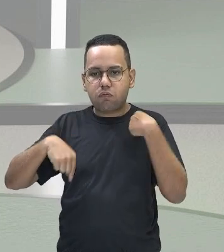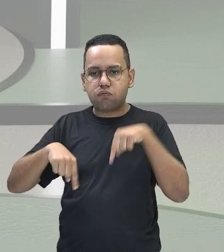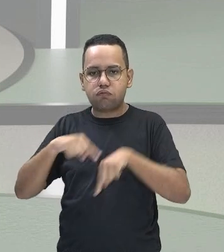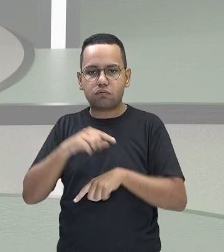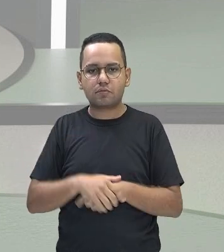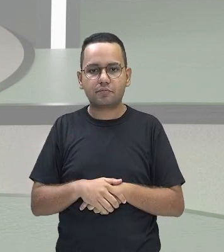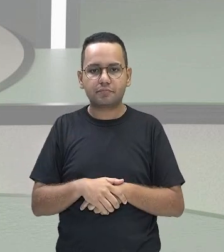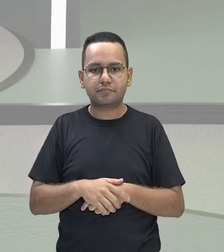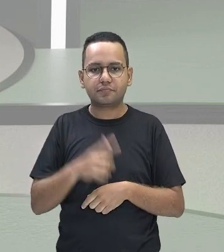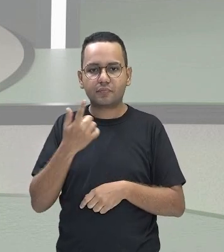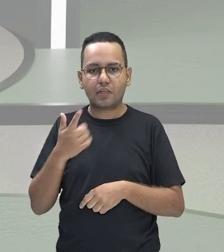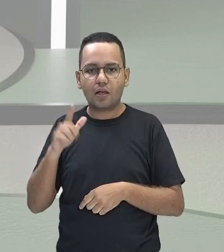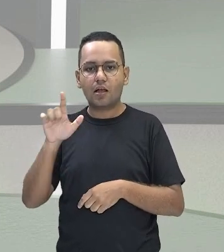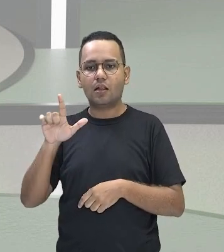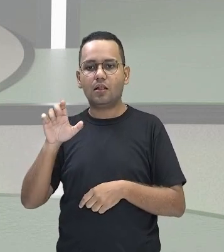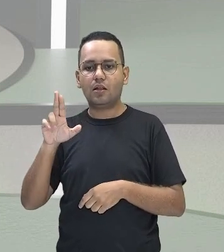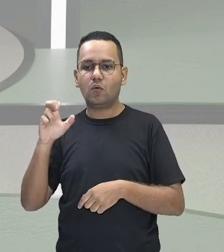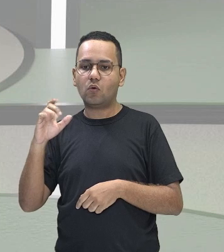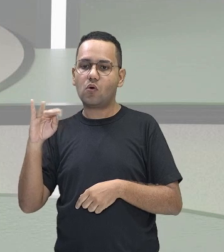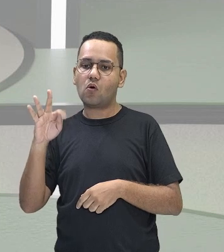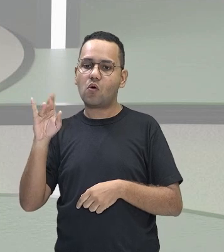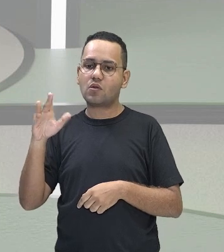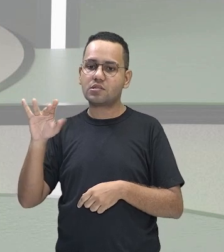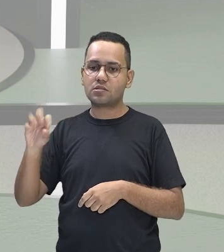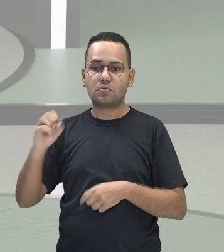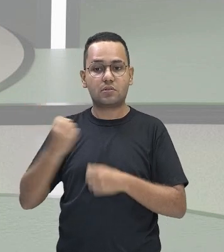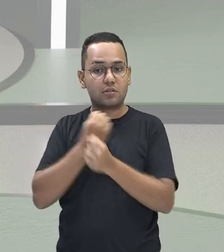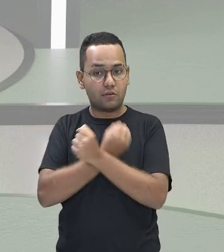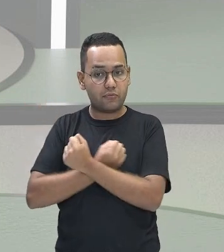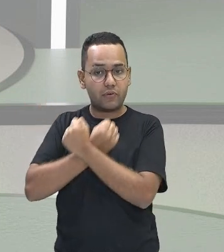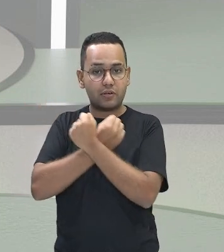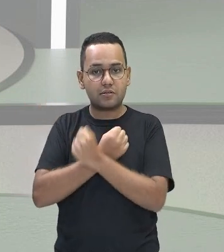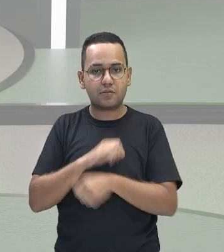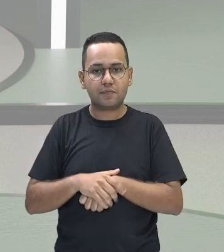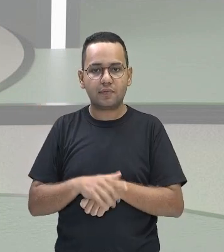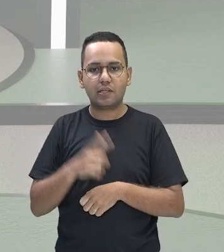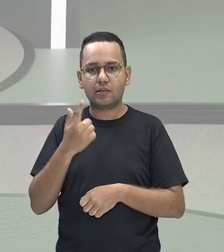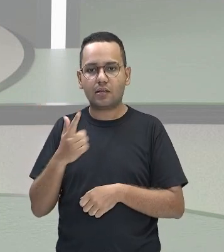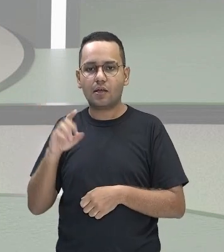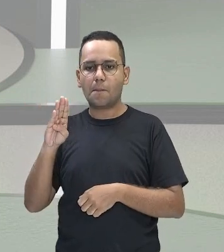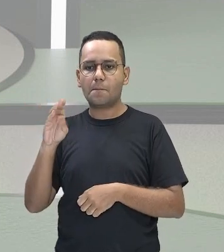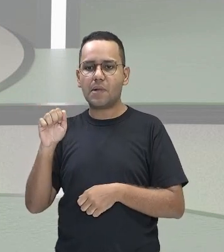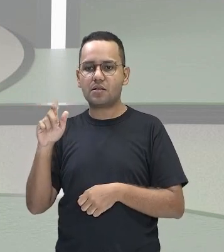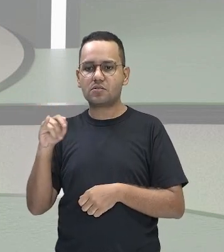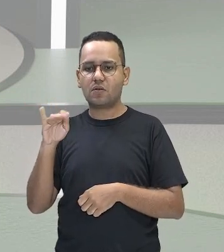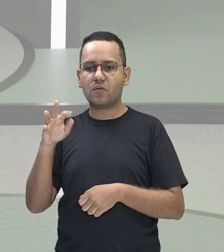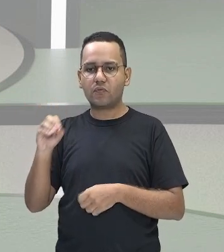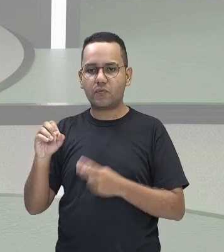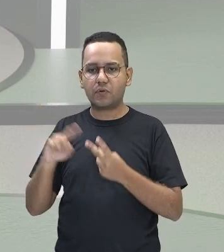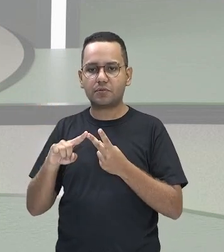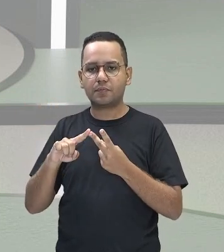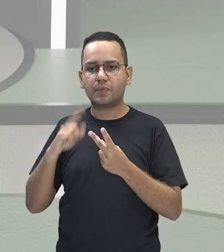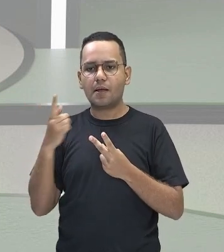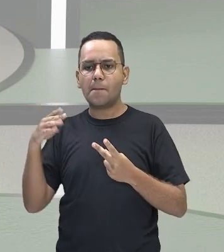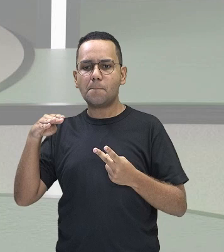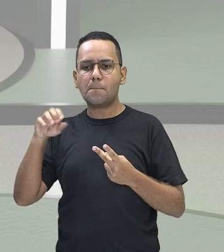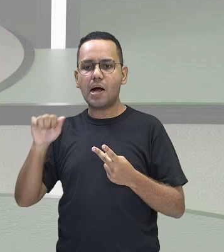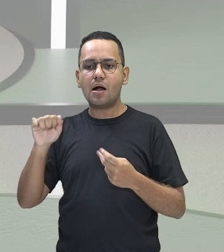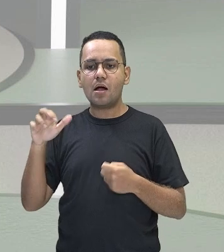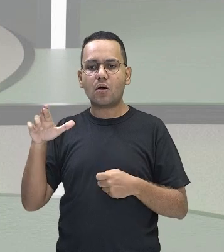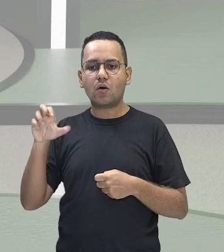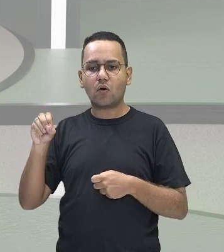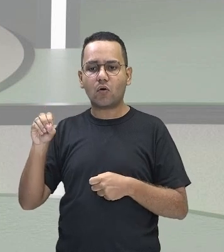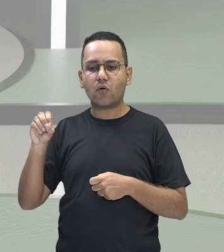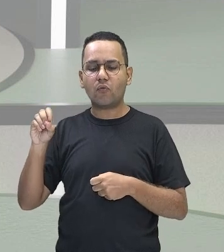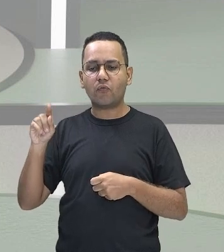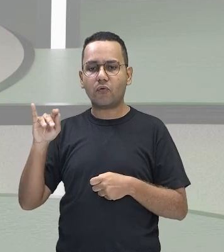nosso organismo, que são os leucócitos. Existem basófilos, eosinófilos, macrófagos, que conseguem até engolir